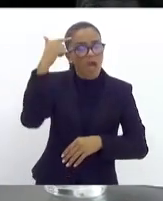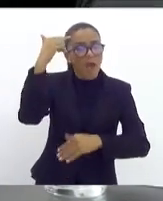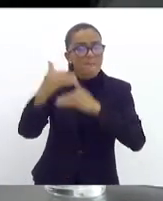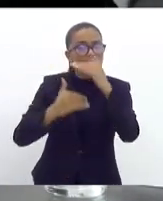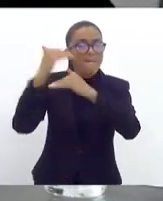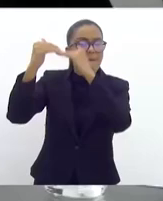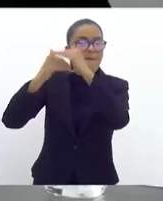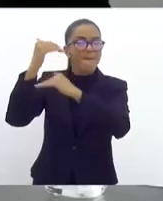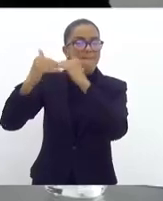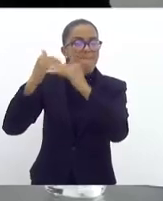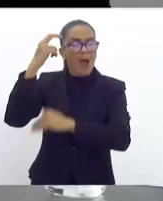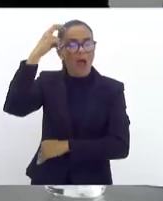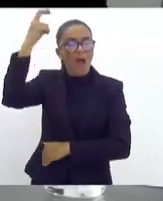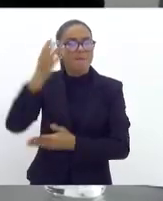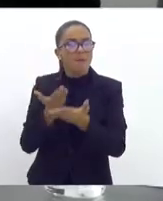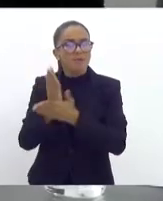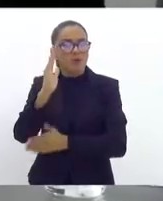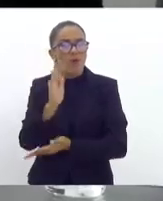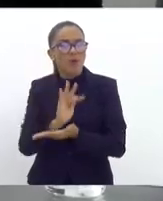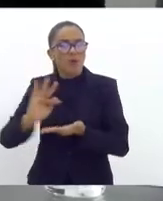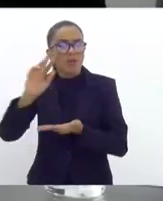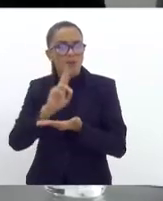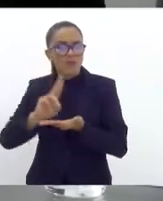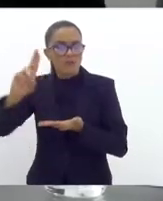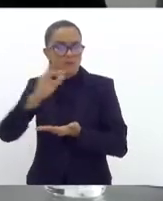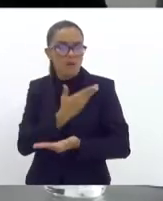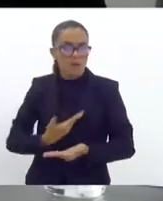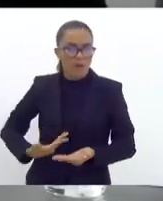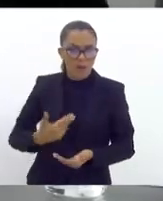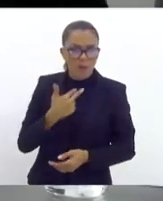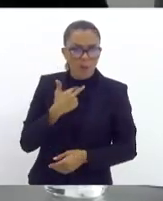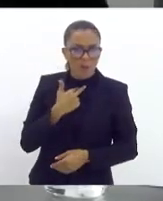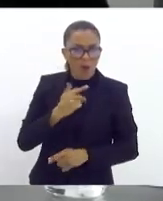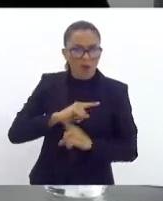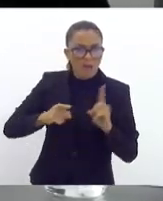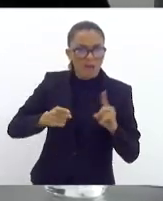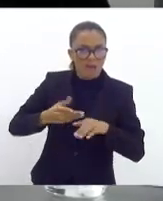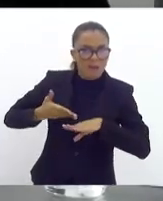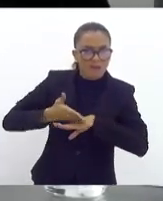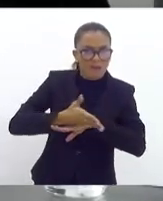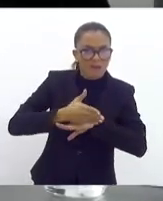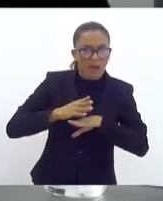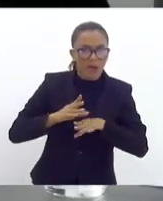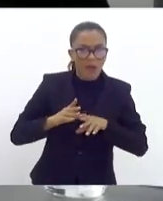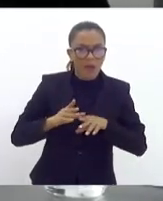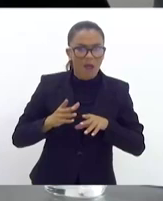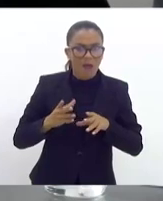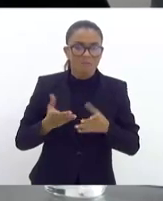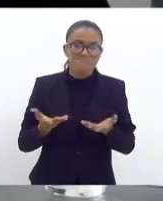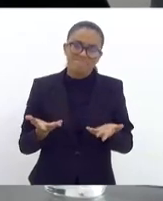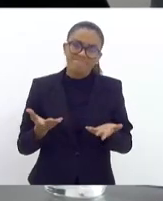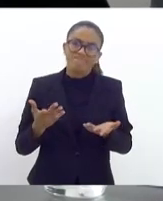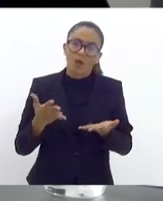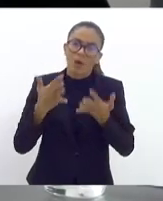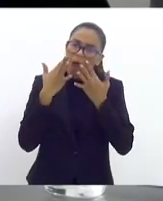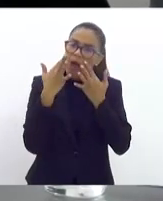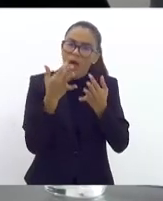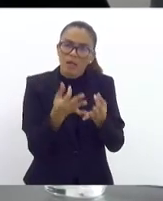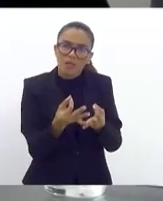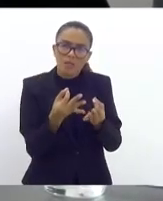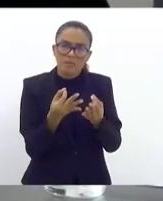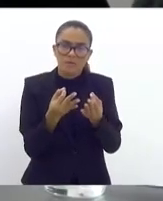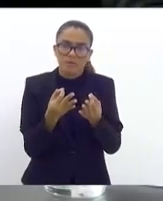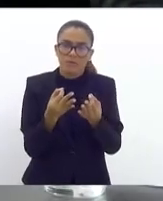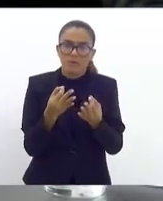nos estudos já passou na universidade inclusive pública não poderia ingressar então assim eu queria chamar a atenção de vossa excelência né